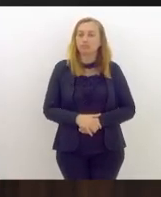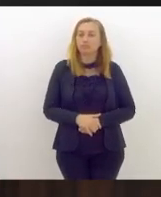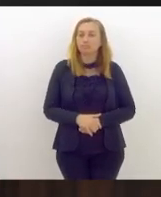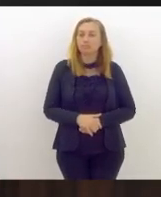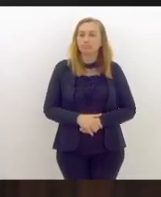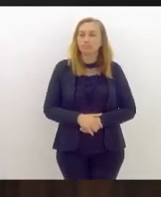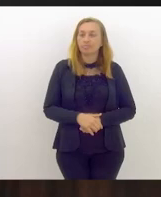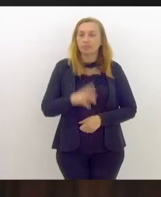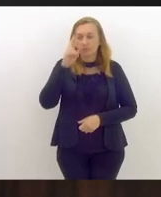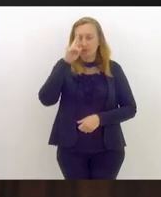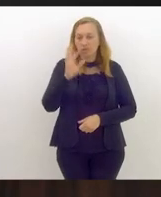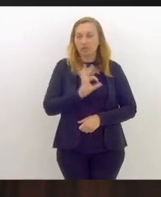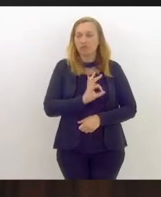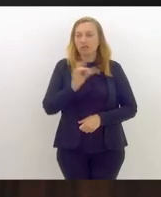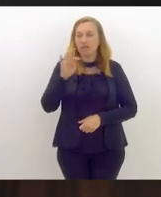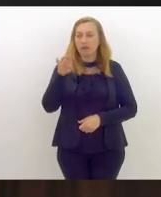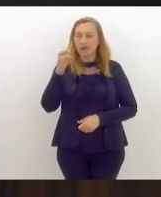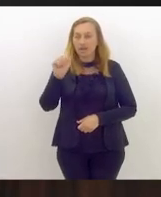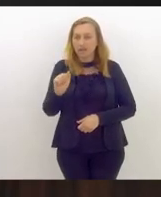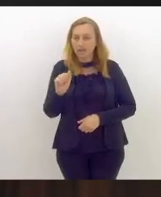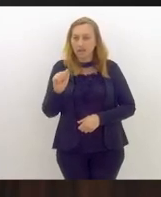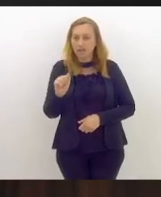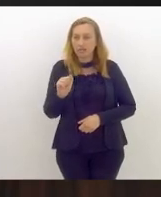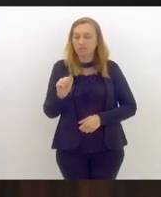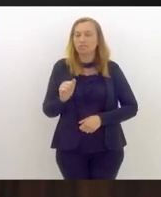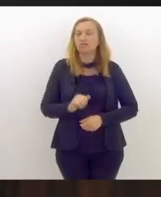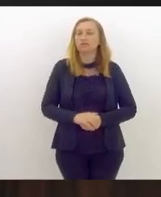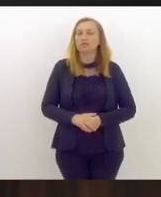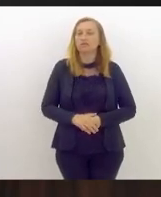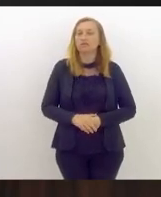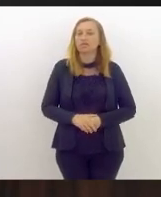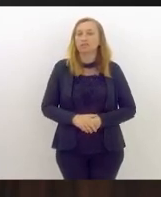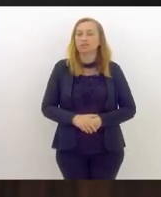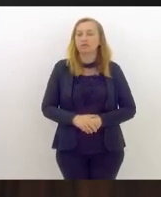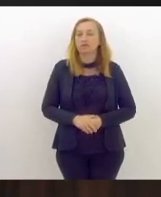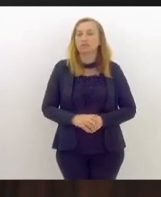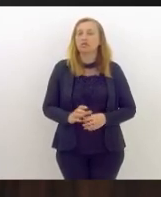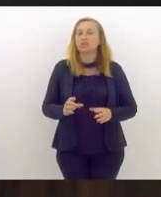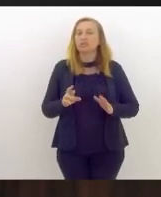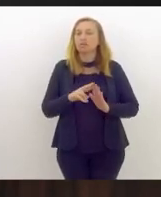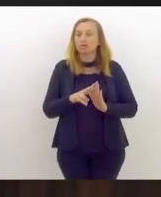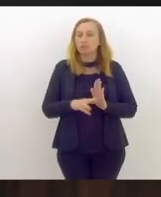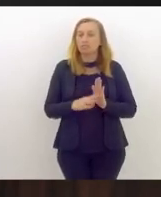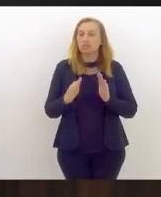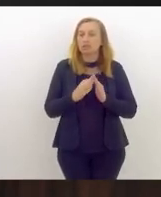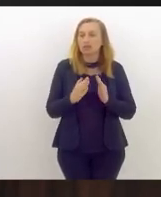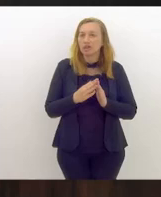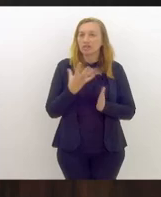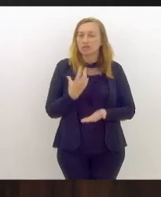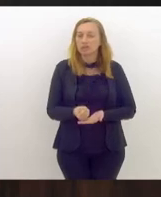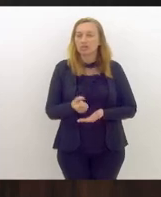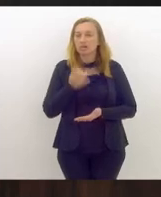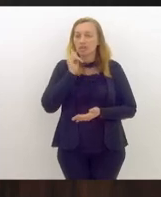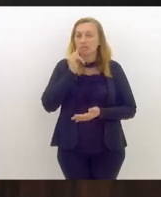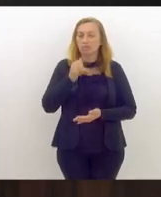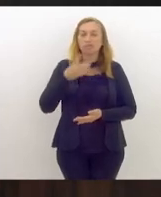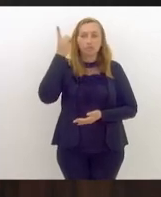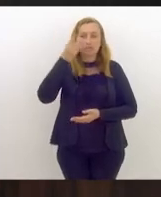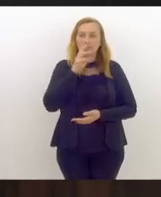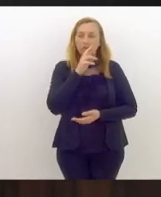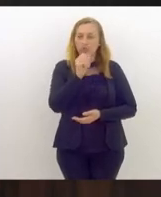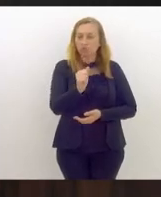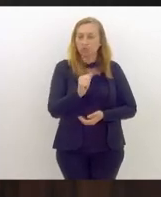à tenente-coronel Érica Fabiana de Alcântara Monteiro de Carvalho. Parecida da Comissão de Normas Internas e Proporções Externas, favorável, relator deputado Rodrigo